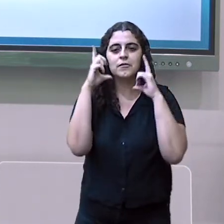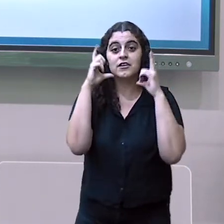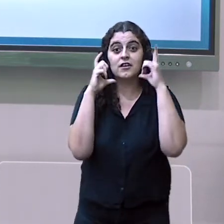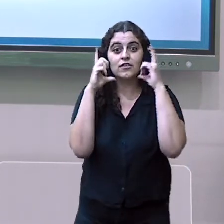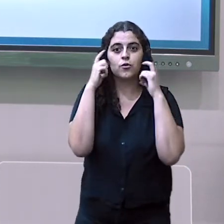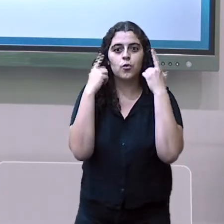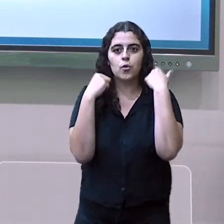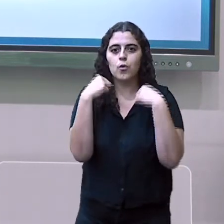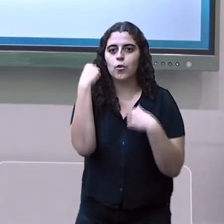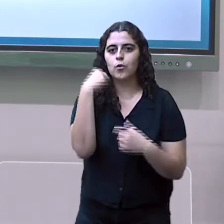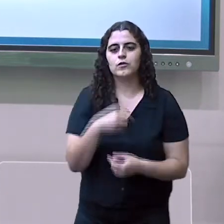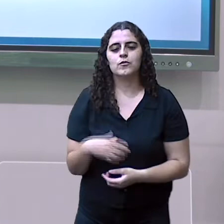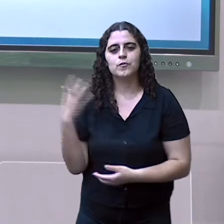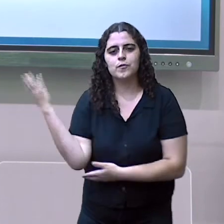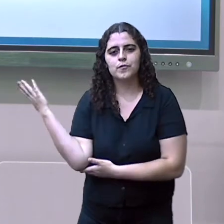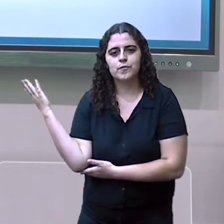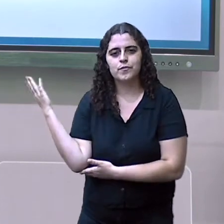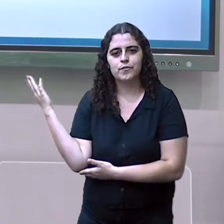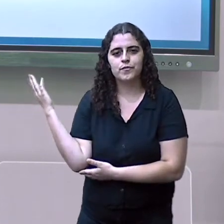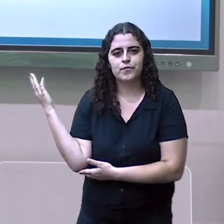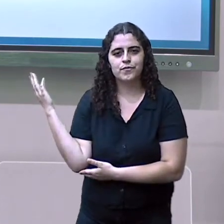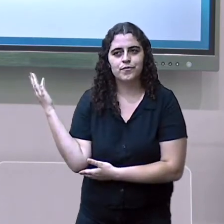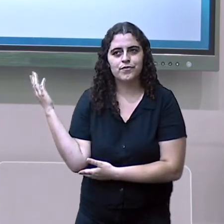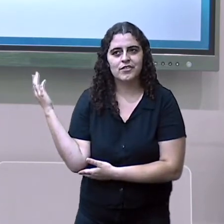feliz? Vamos lá?